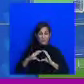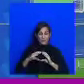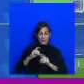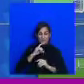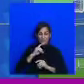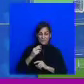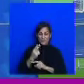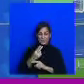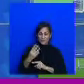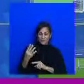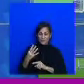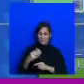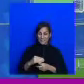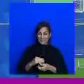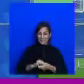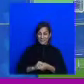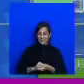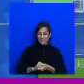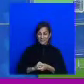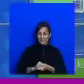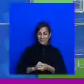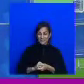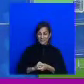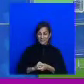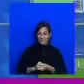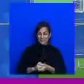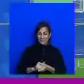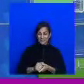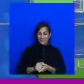23. Verde, número 23.